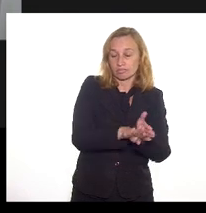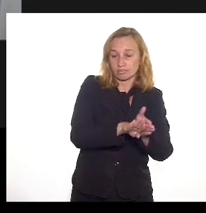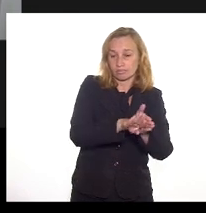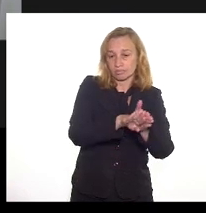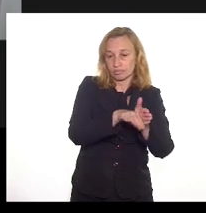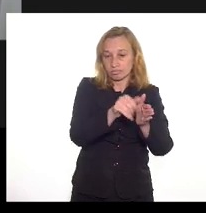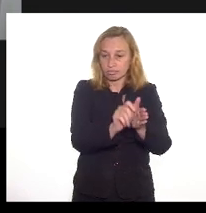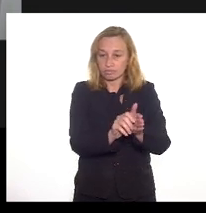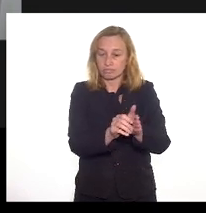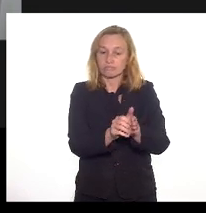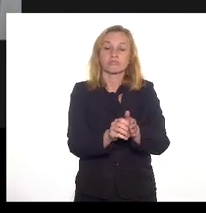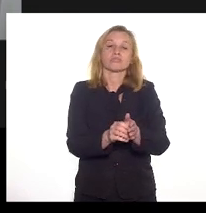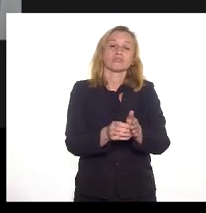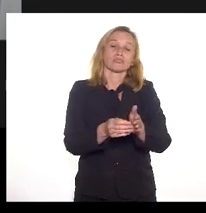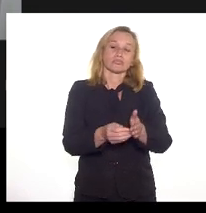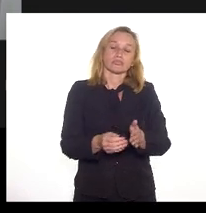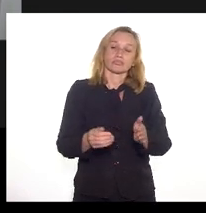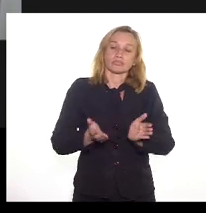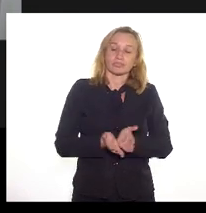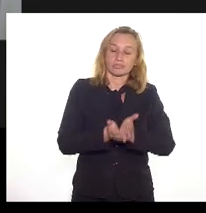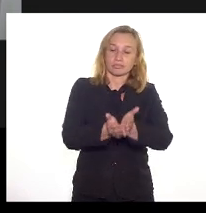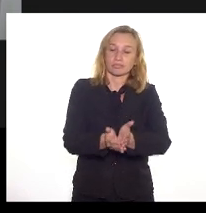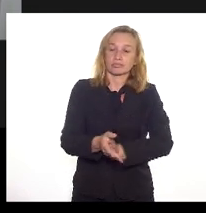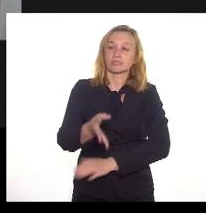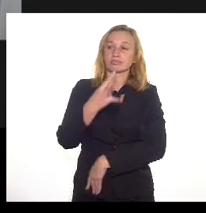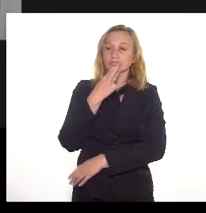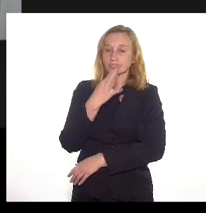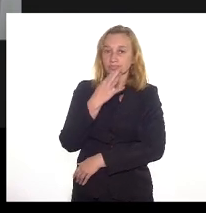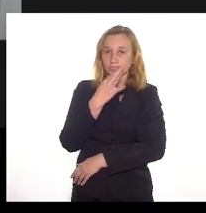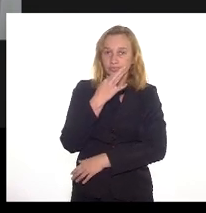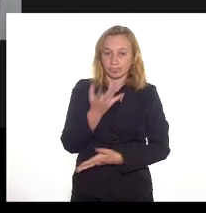forma reconhecida.